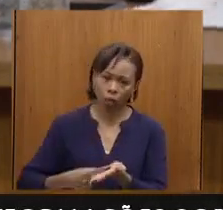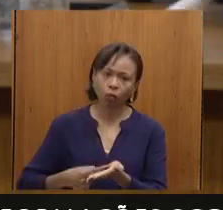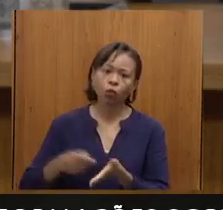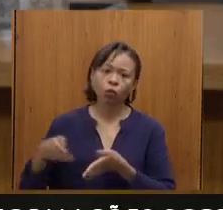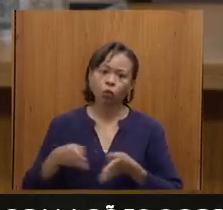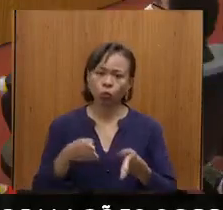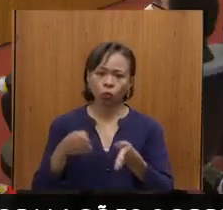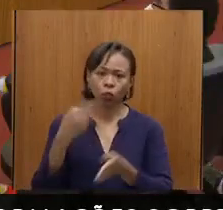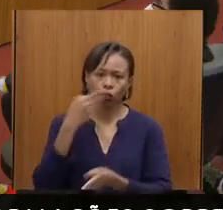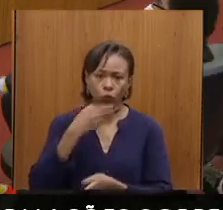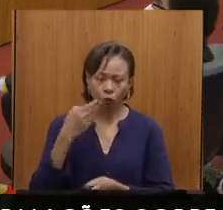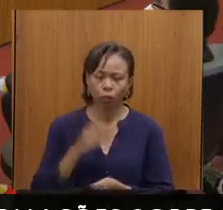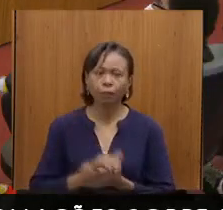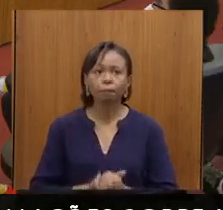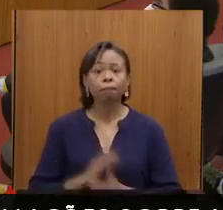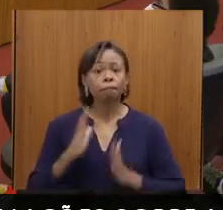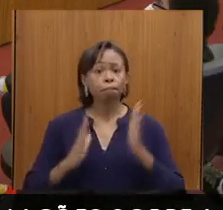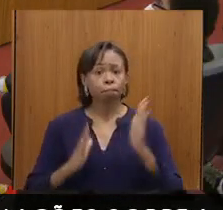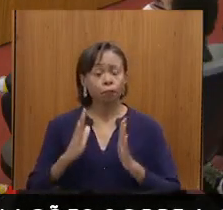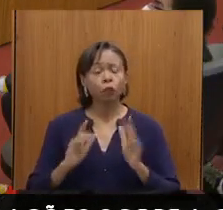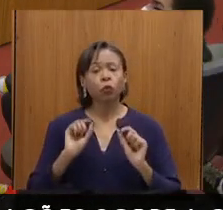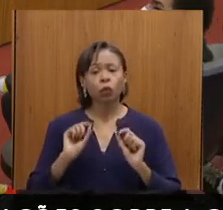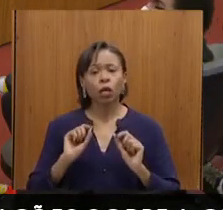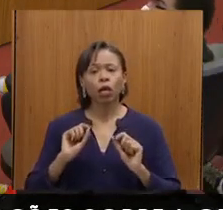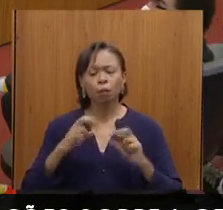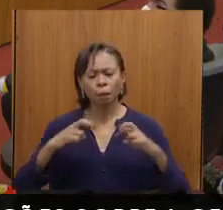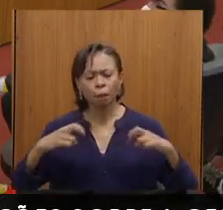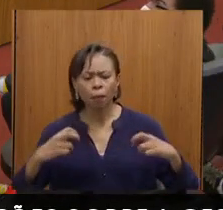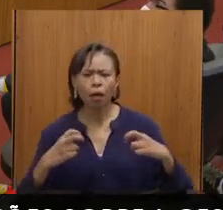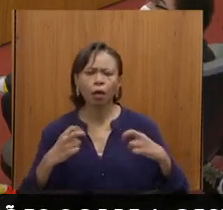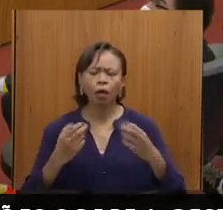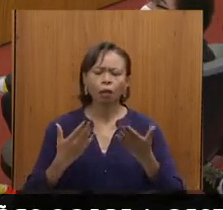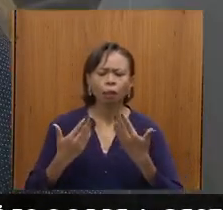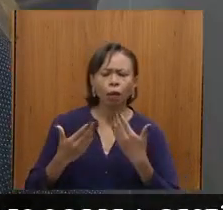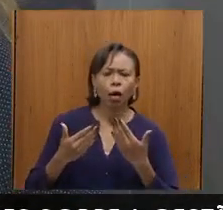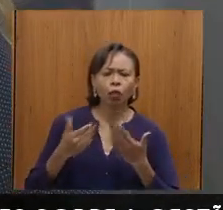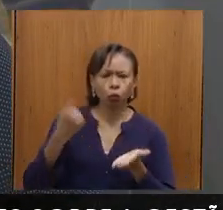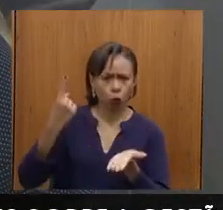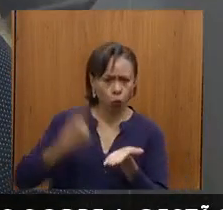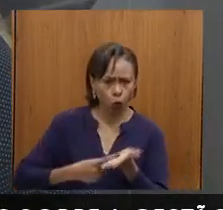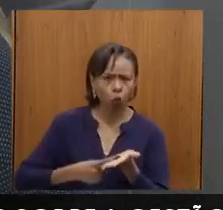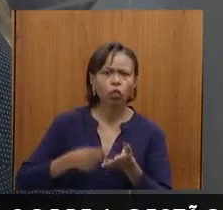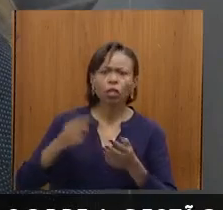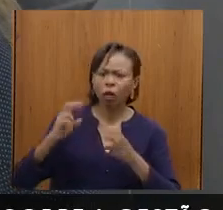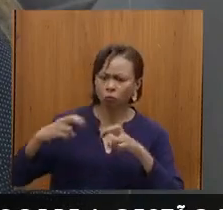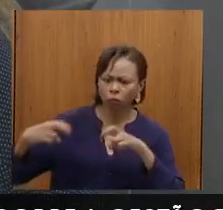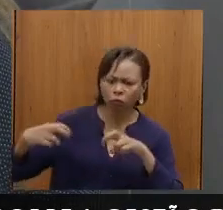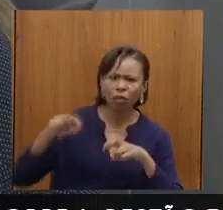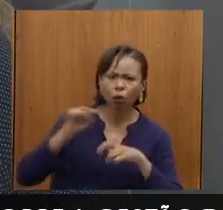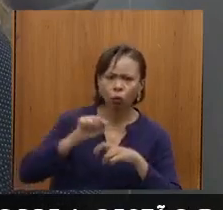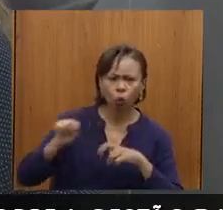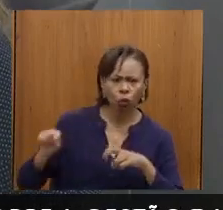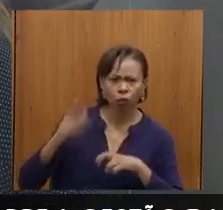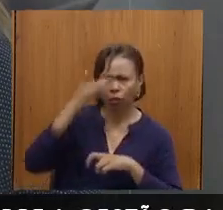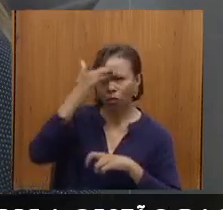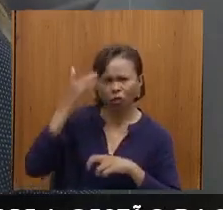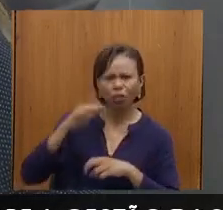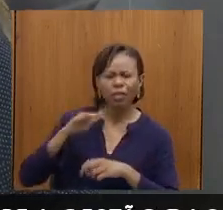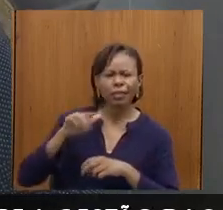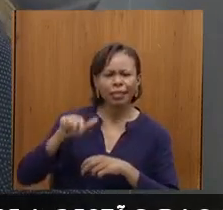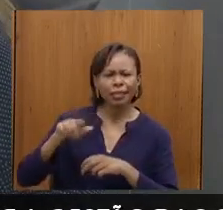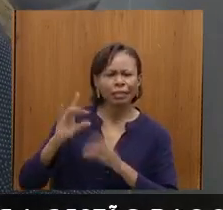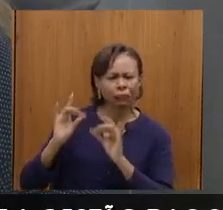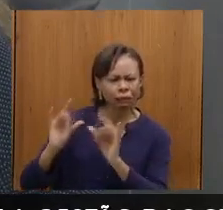Durante as discussões do acordo, nos reunimos com os atingidos diversas vezes, nos reunimos com eles no